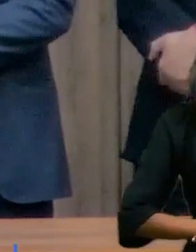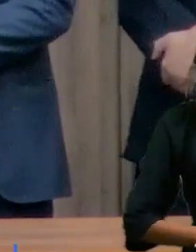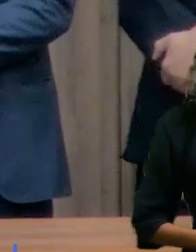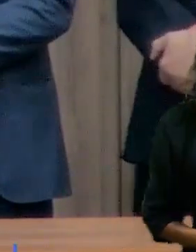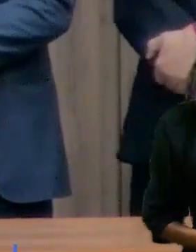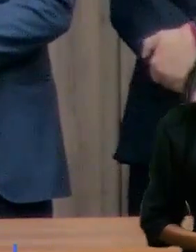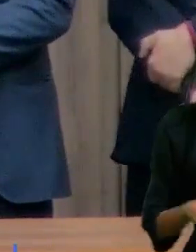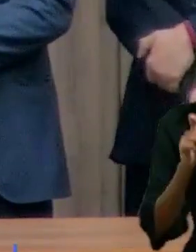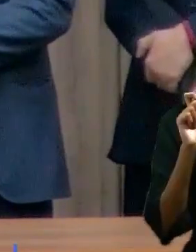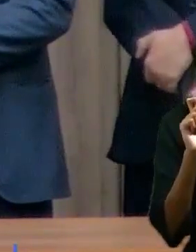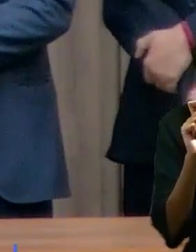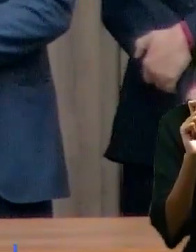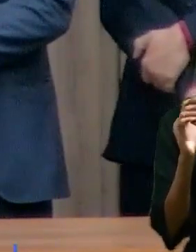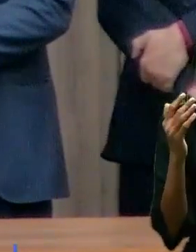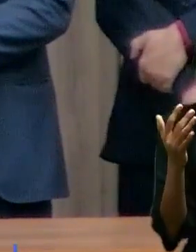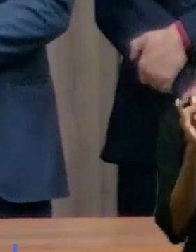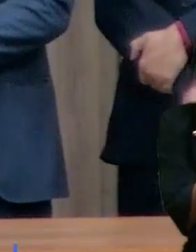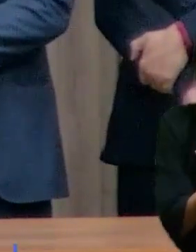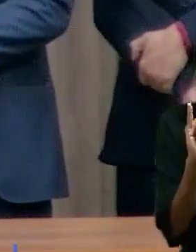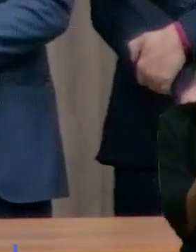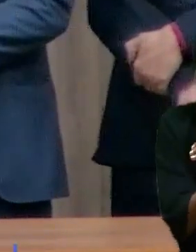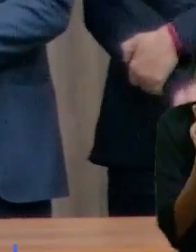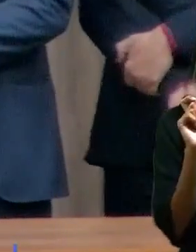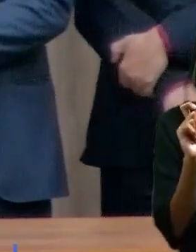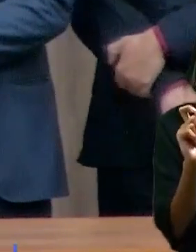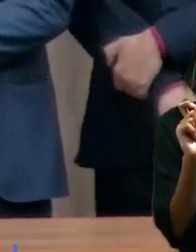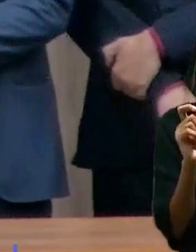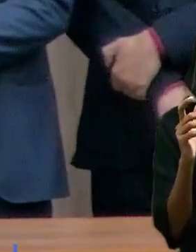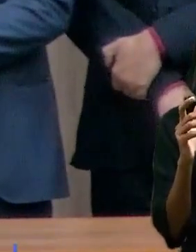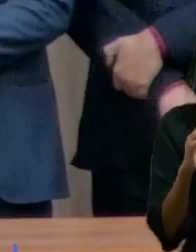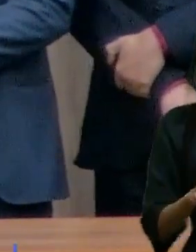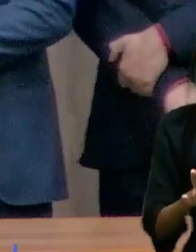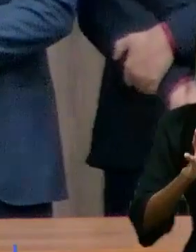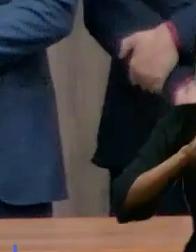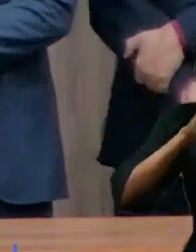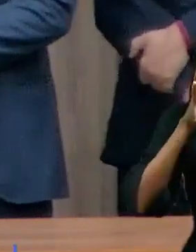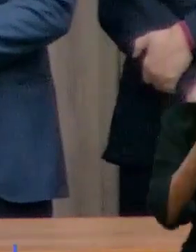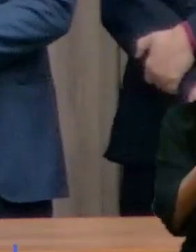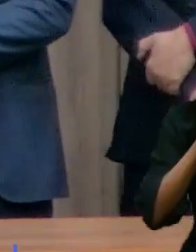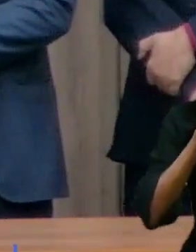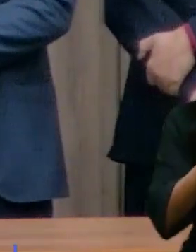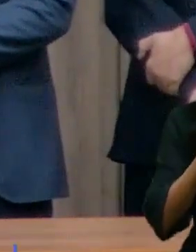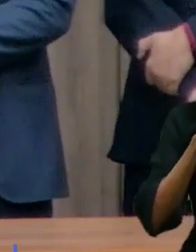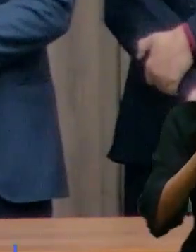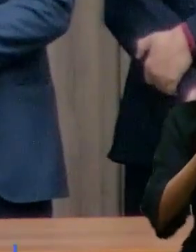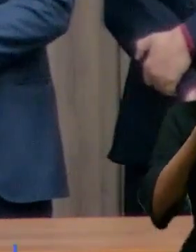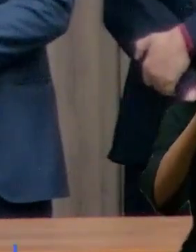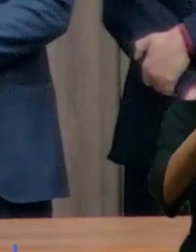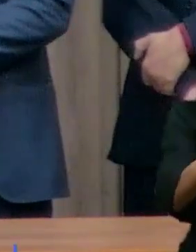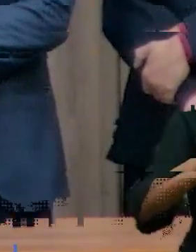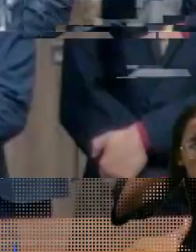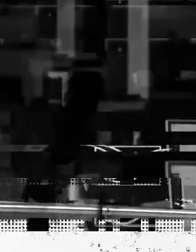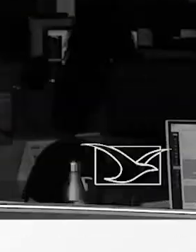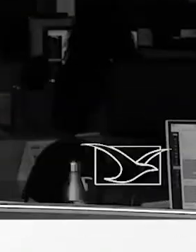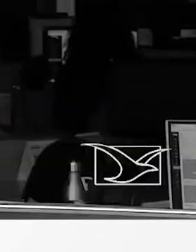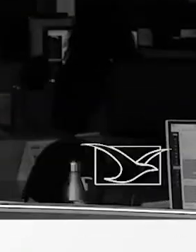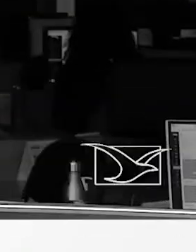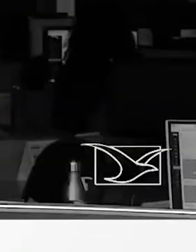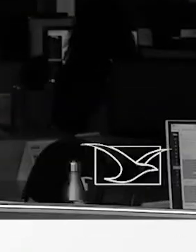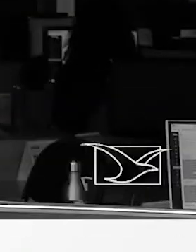que estão atingindo atacando o campo tirirical